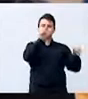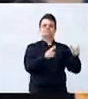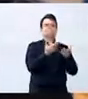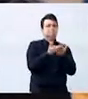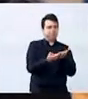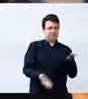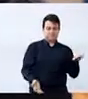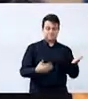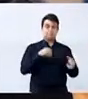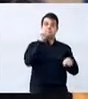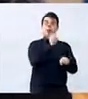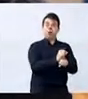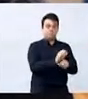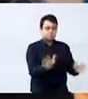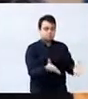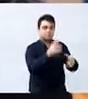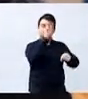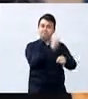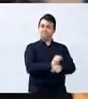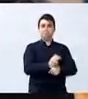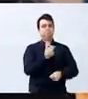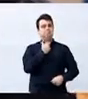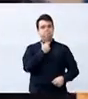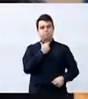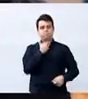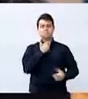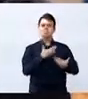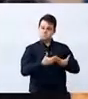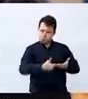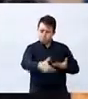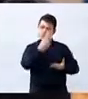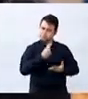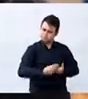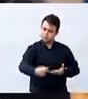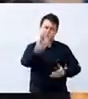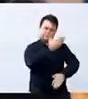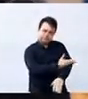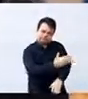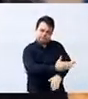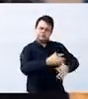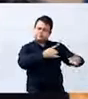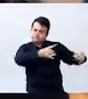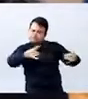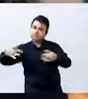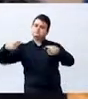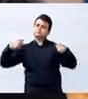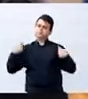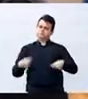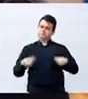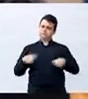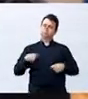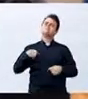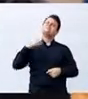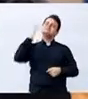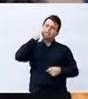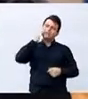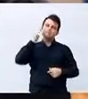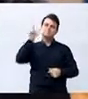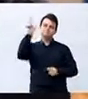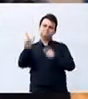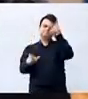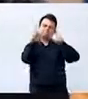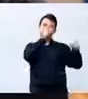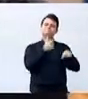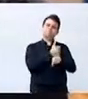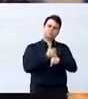não pode interromper, né? Teria que ser uma coisa permanente, sem interrupção. A gente sabe que não tem profissional suficiente para fazer isso,